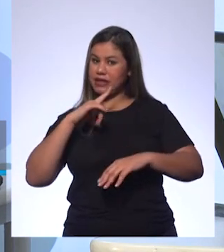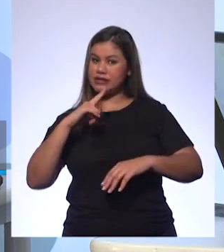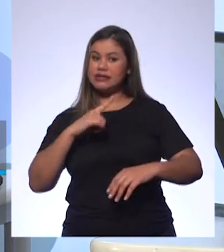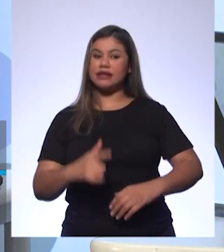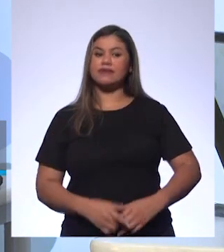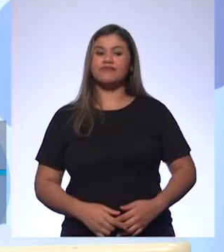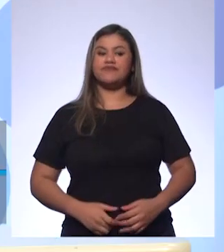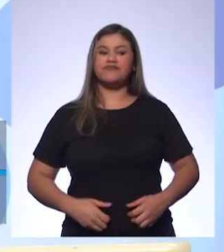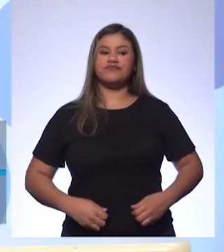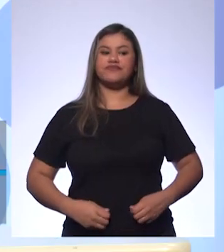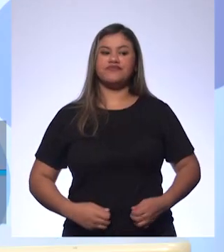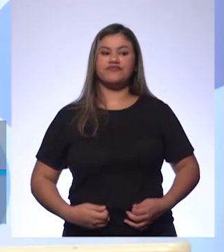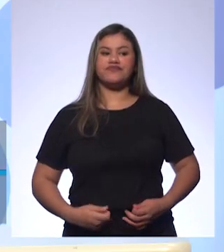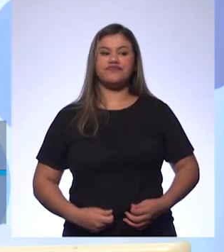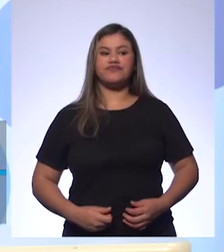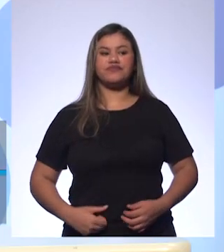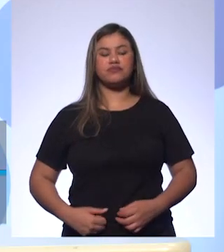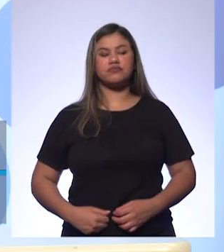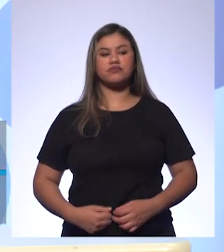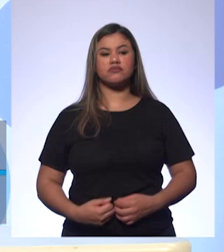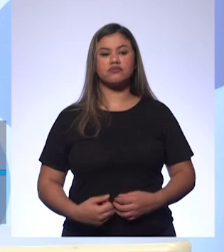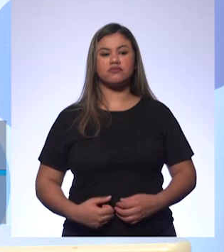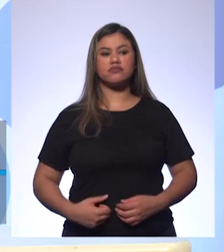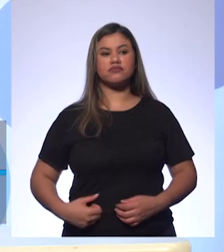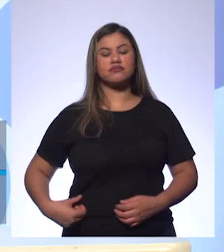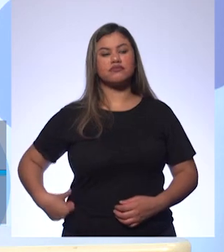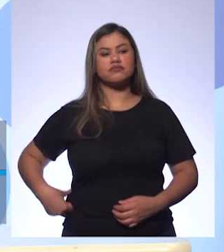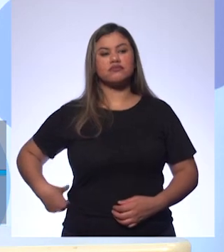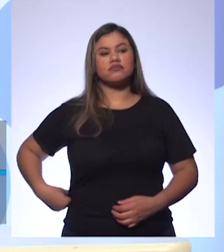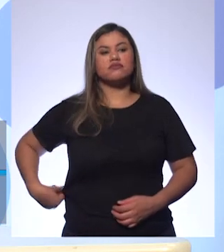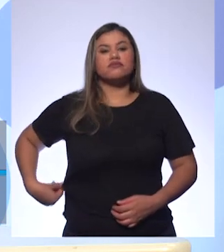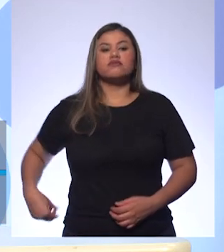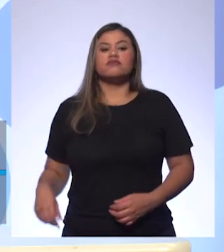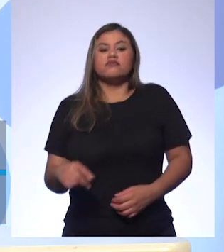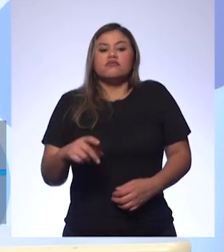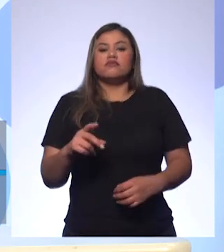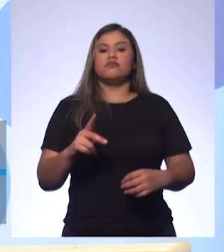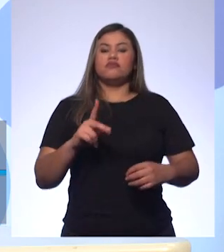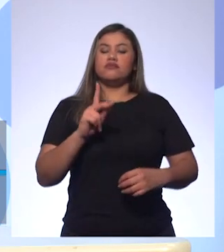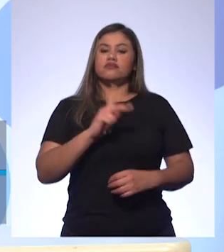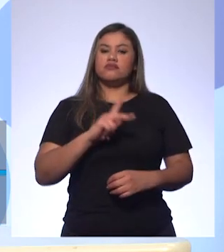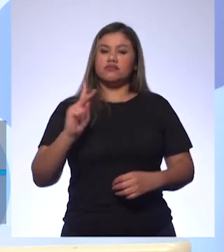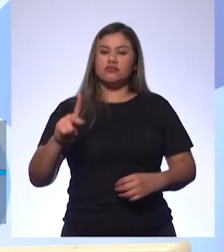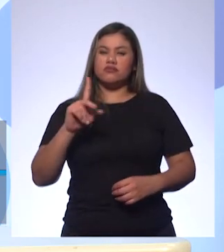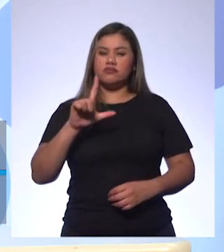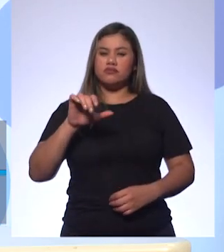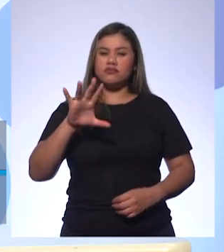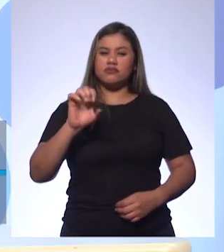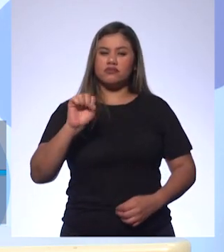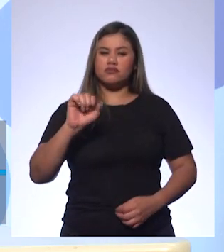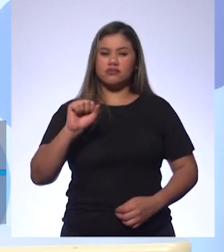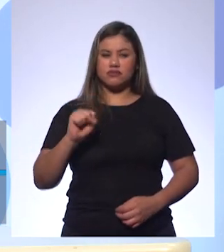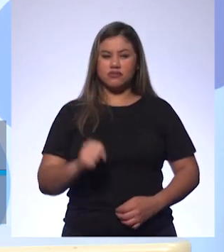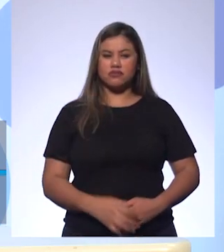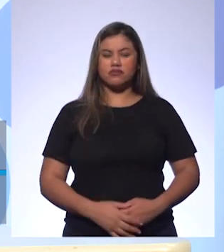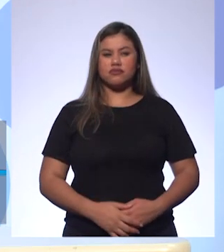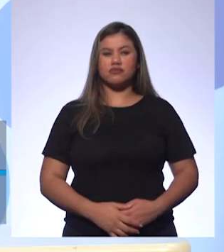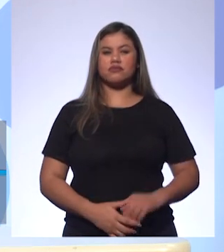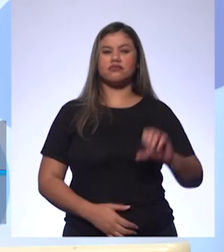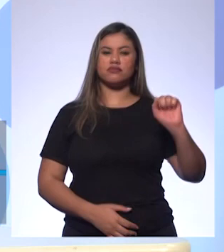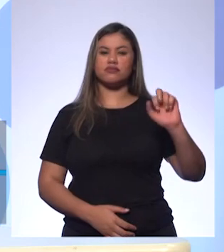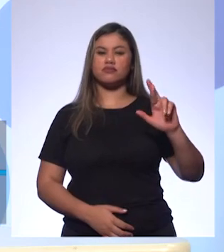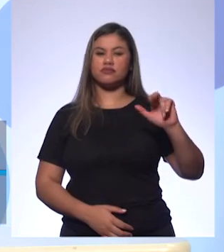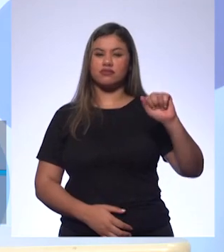De alunos? Tem um aqui, peraí. Do Pro Lucas. Aqui. A aluna